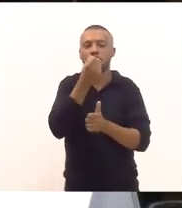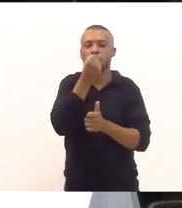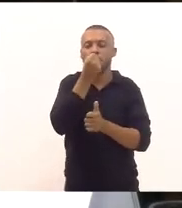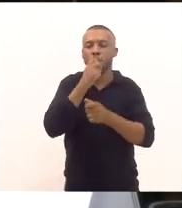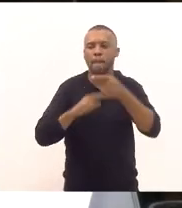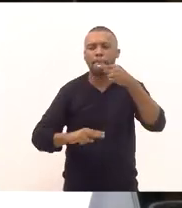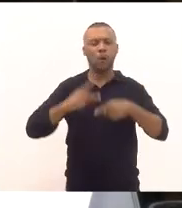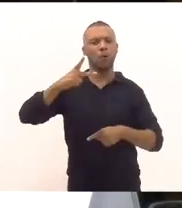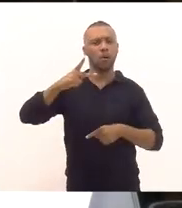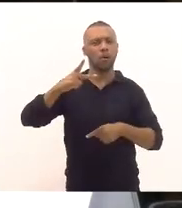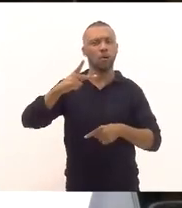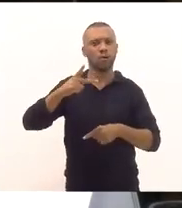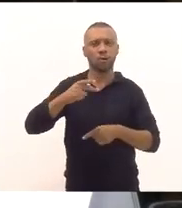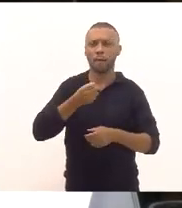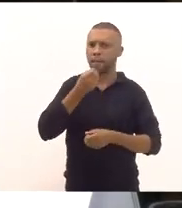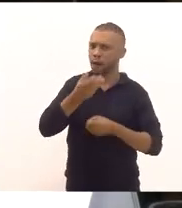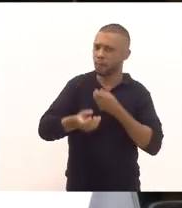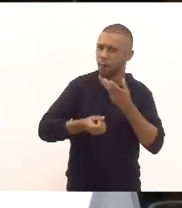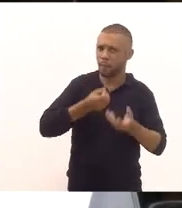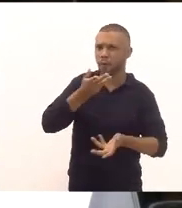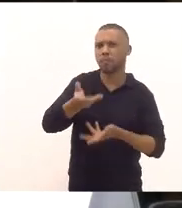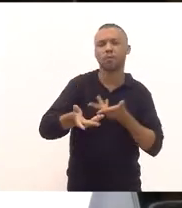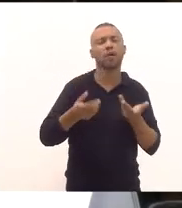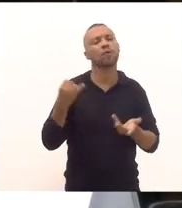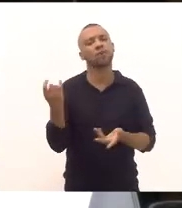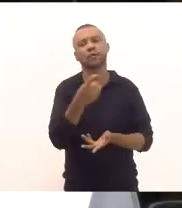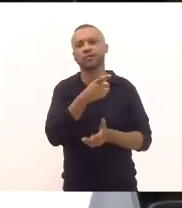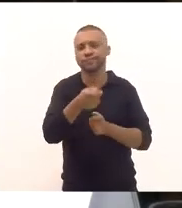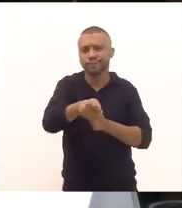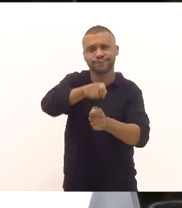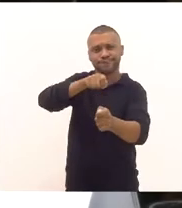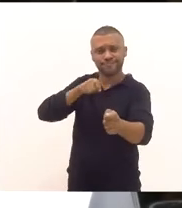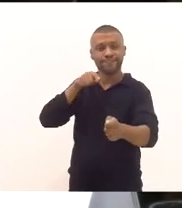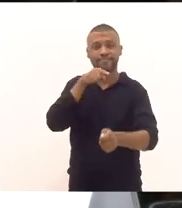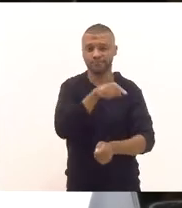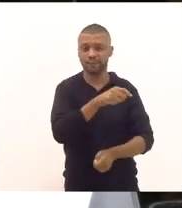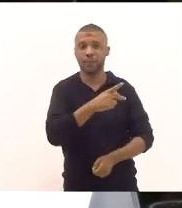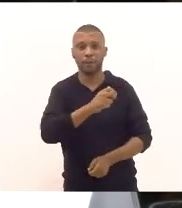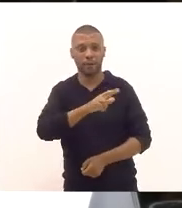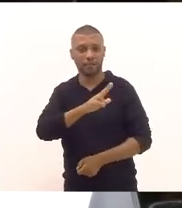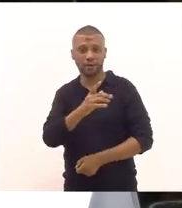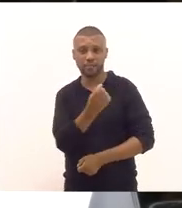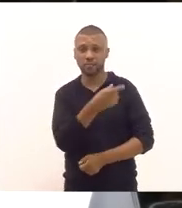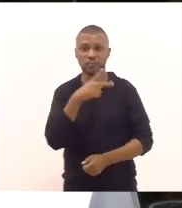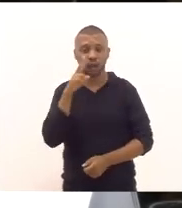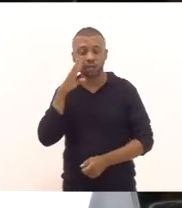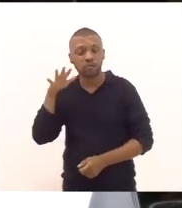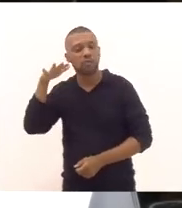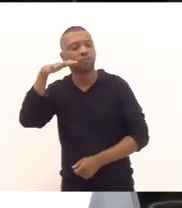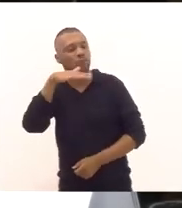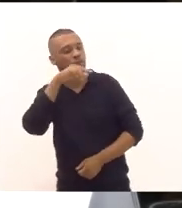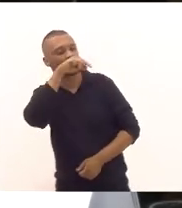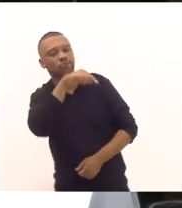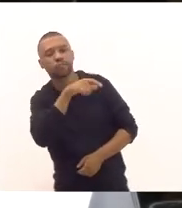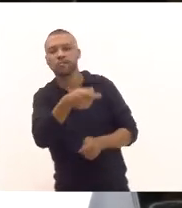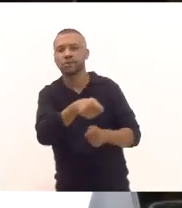é importante demais o gesto que o Paulinho fez e tudo que a gente tá vendo em decorrência desse gesto